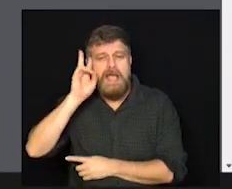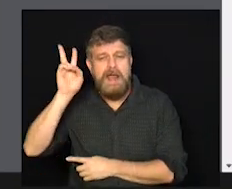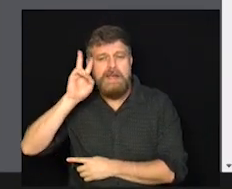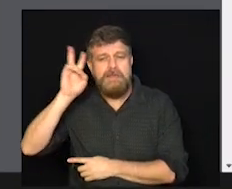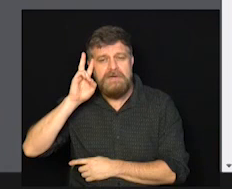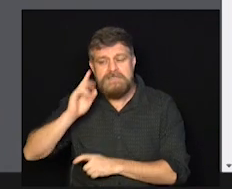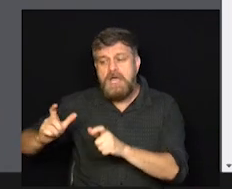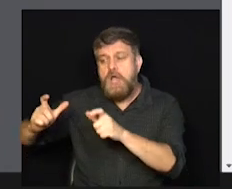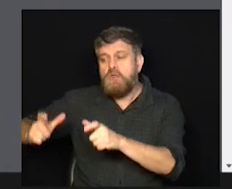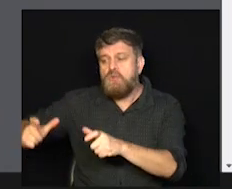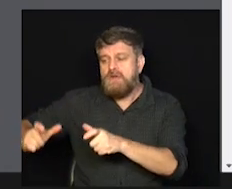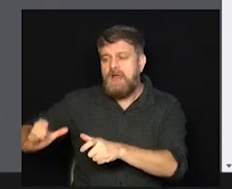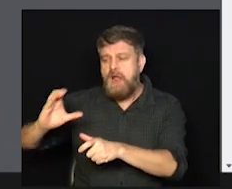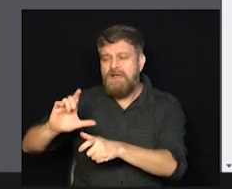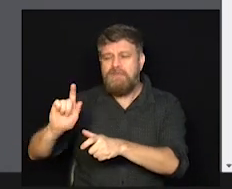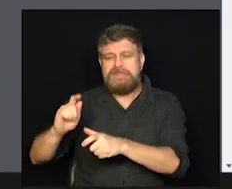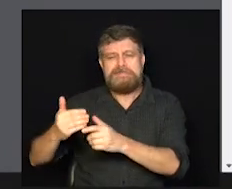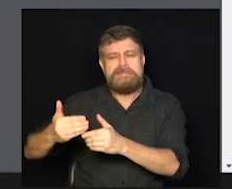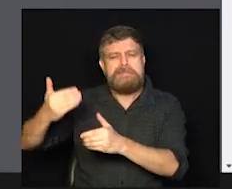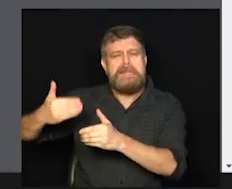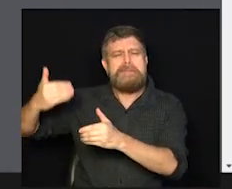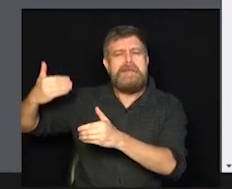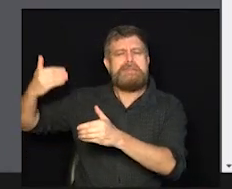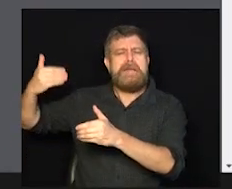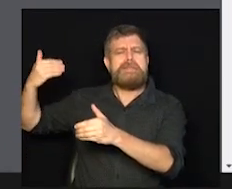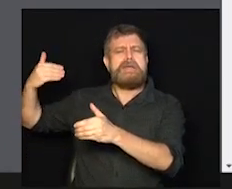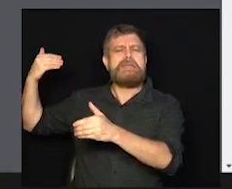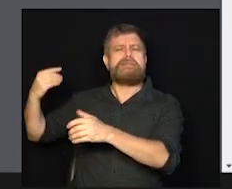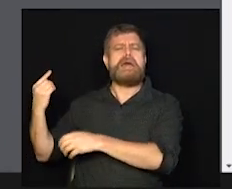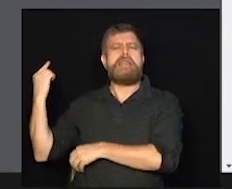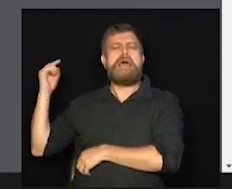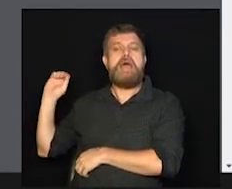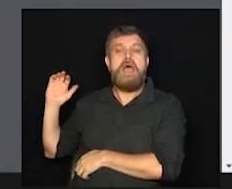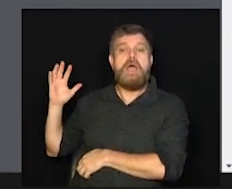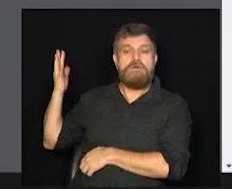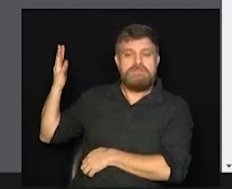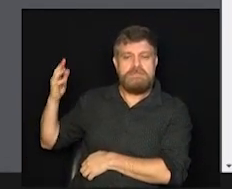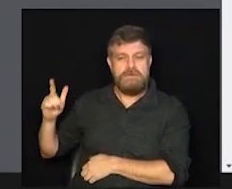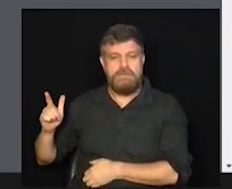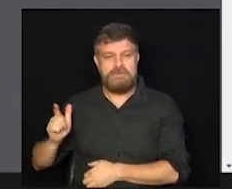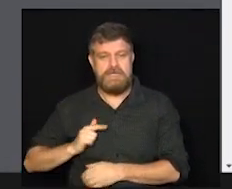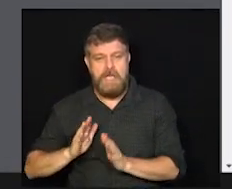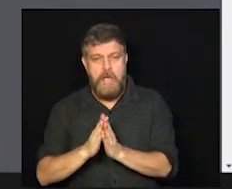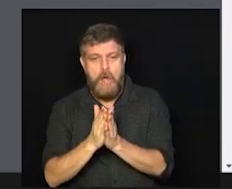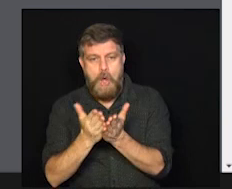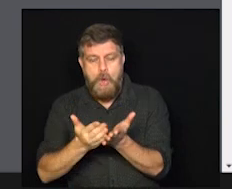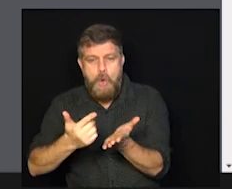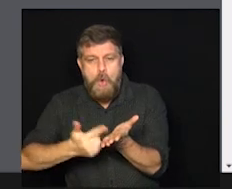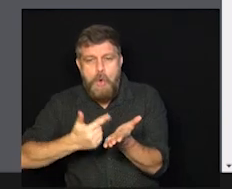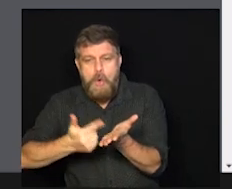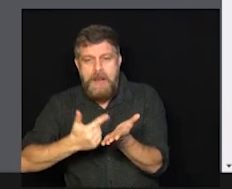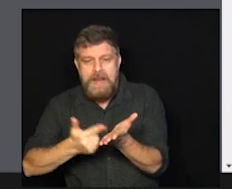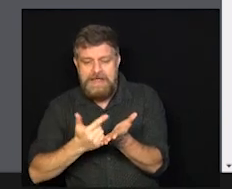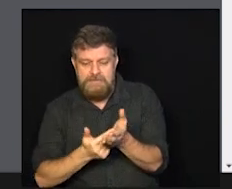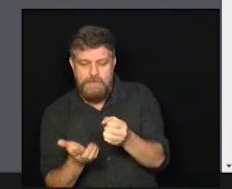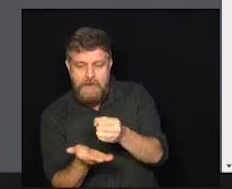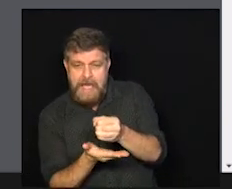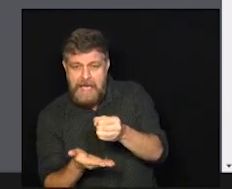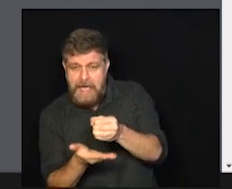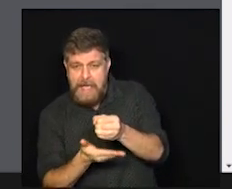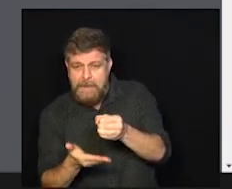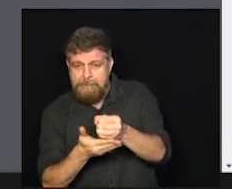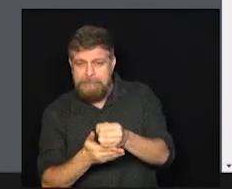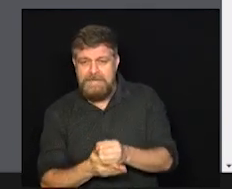Grande. E eu vou falar com base nesse livro, Memórias do Campo Grande, uma história